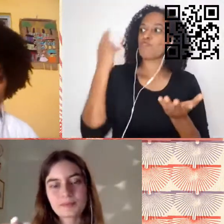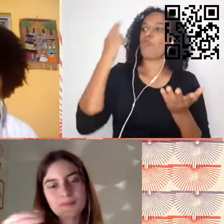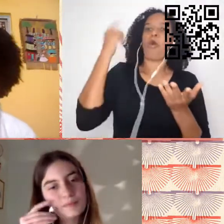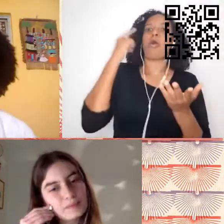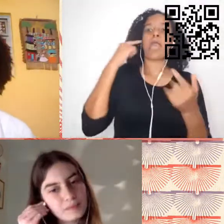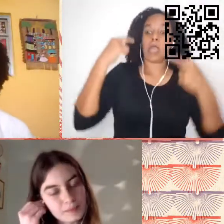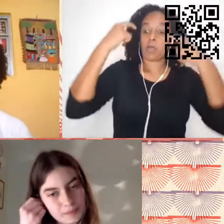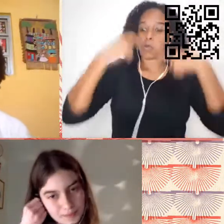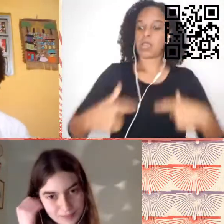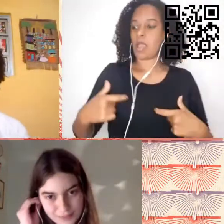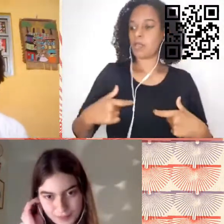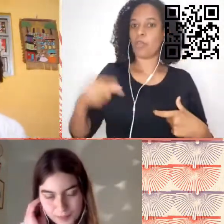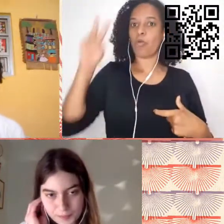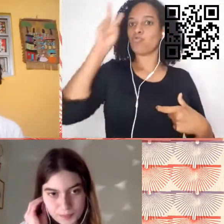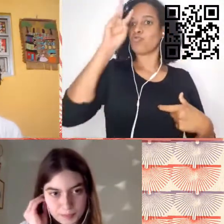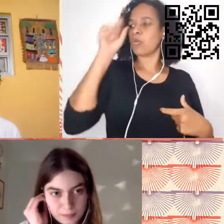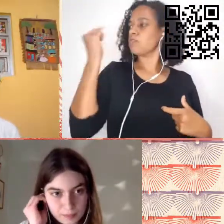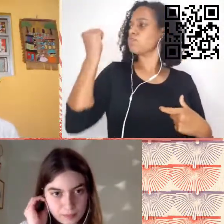sou hoje.